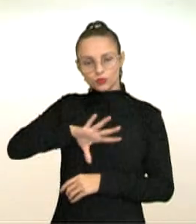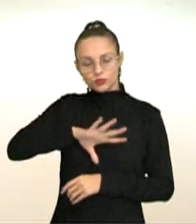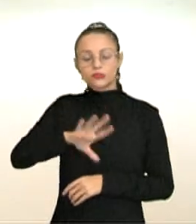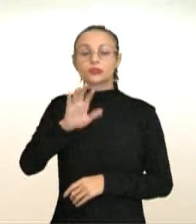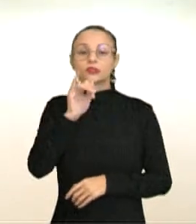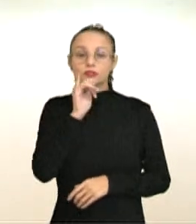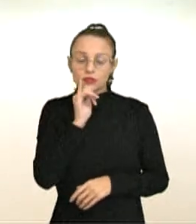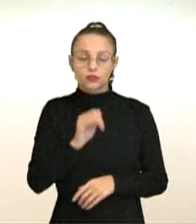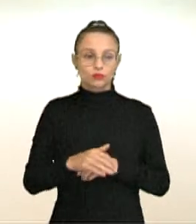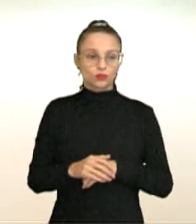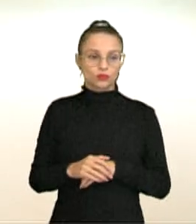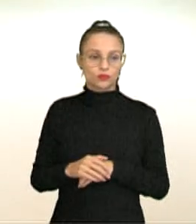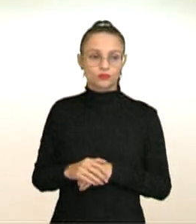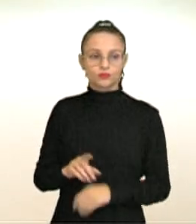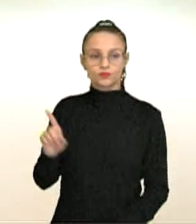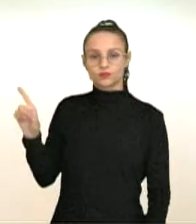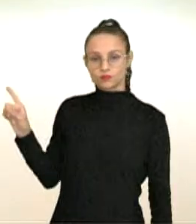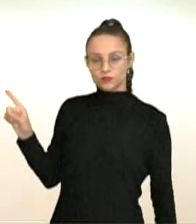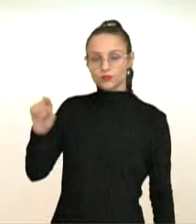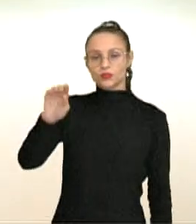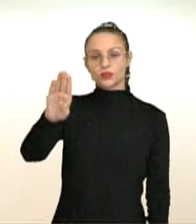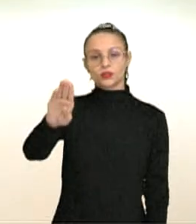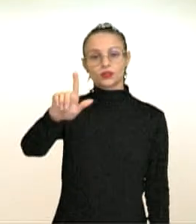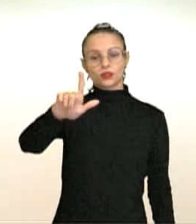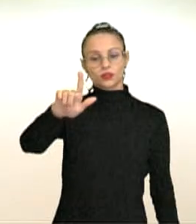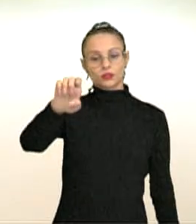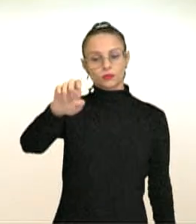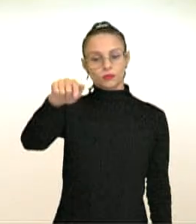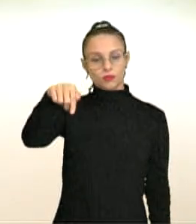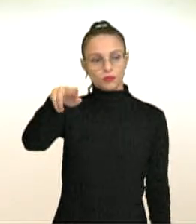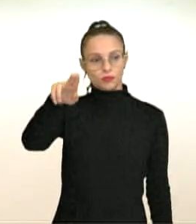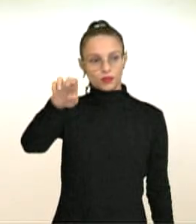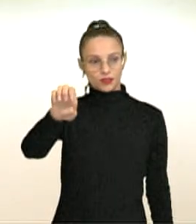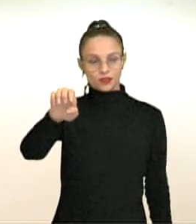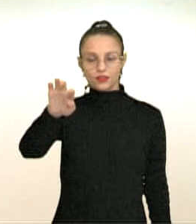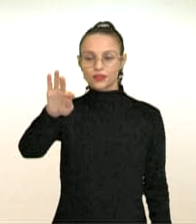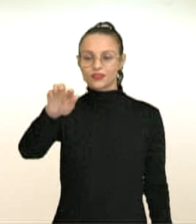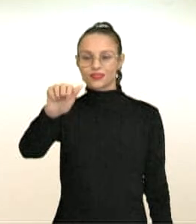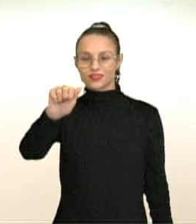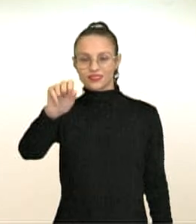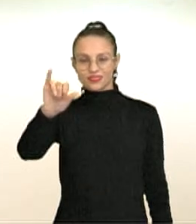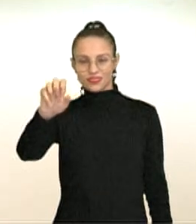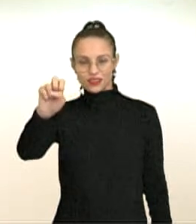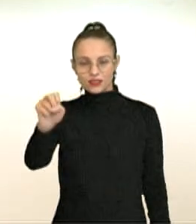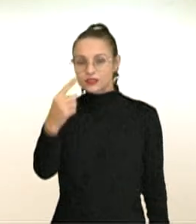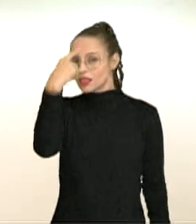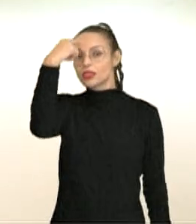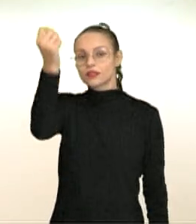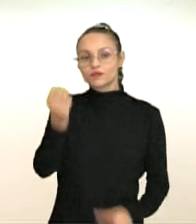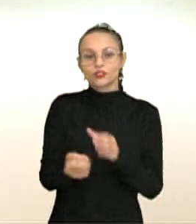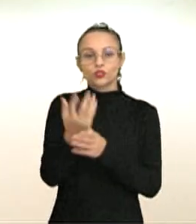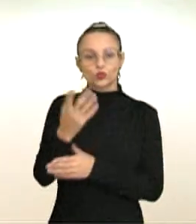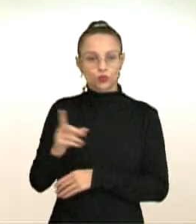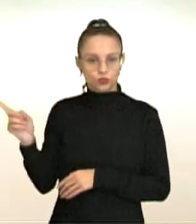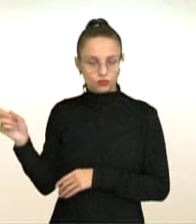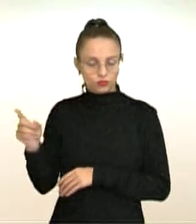Por exemplo, black tie seria o correto. Ele inventou aqui, ó, black